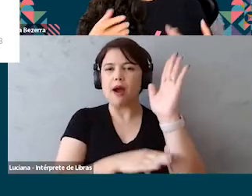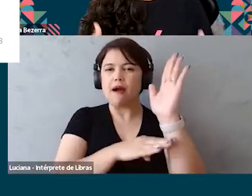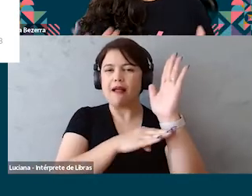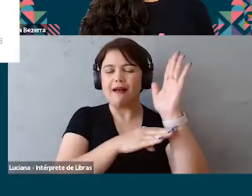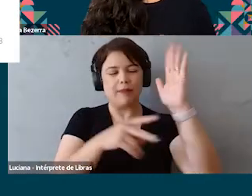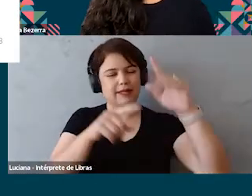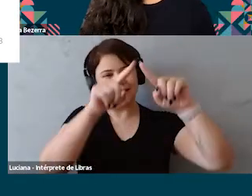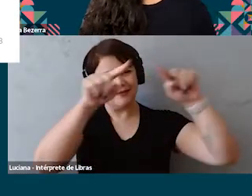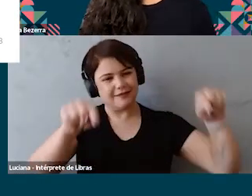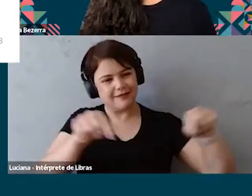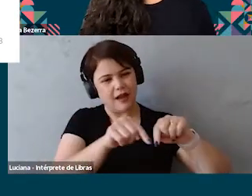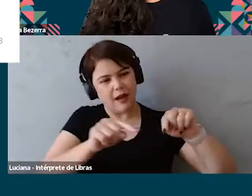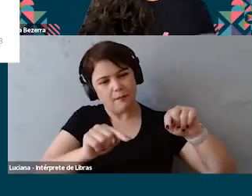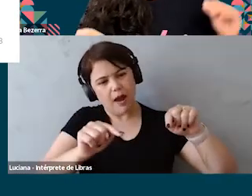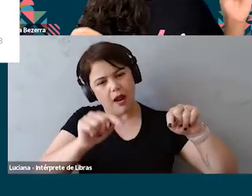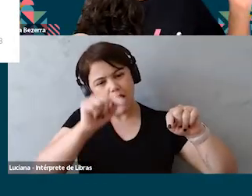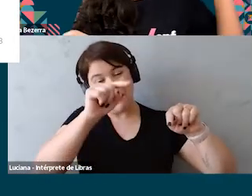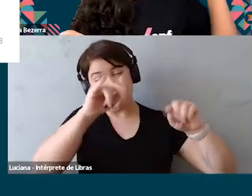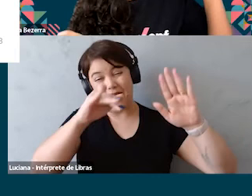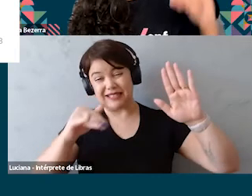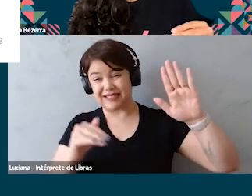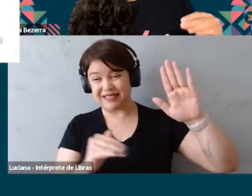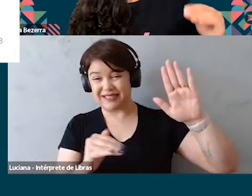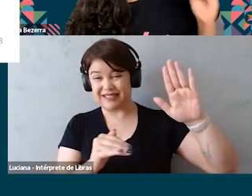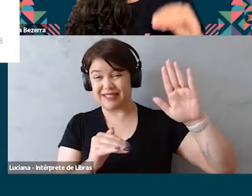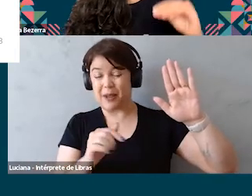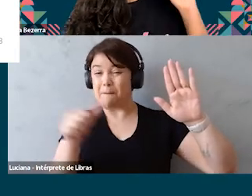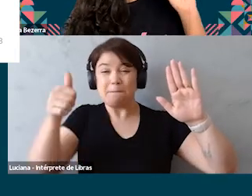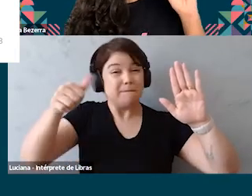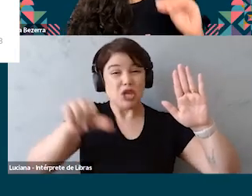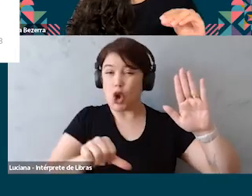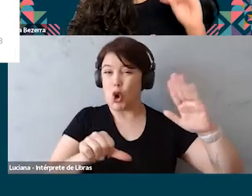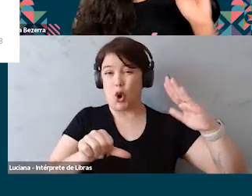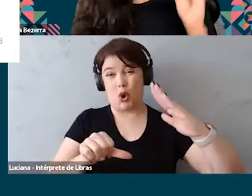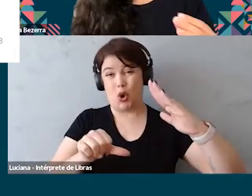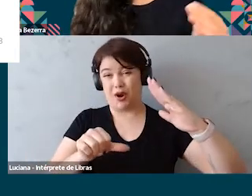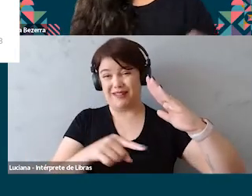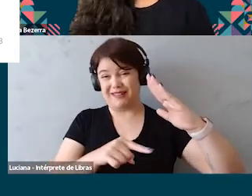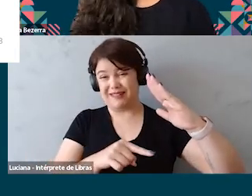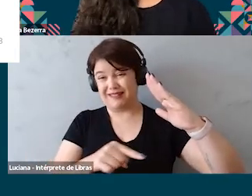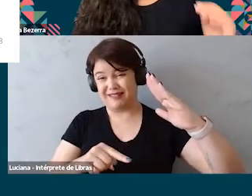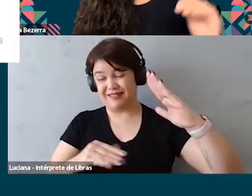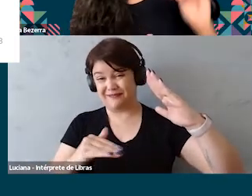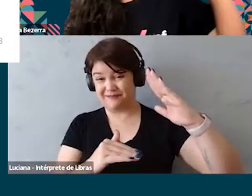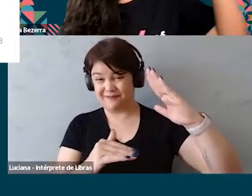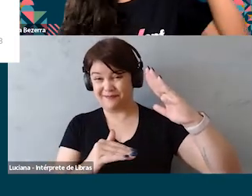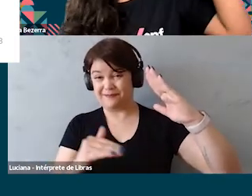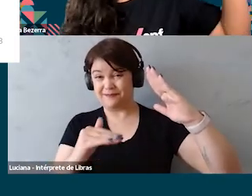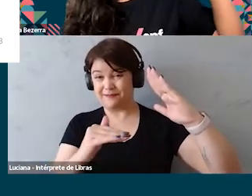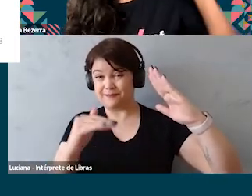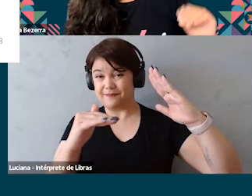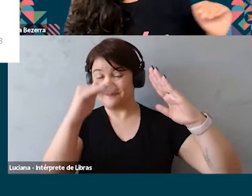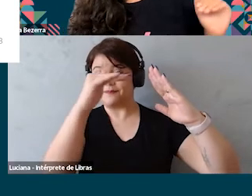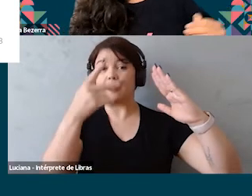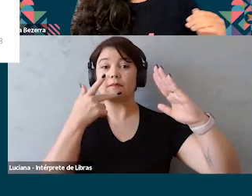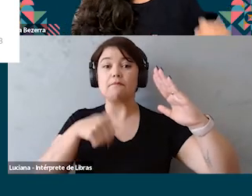motivação para a mudança na acessibilidade. Quanto mais abaixo, pior é a sua abordagem para cliente. Então, o ideal é